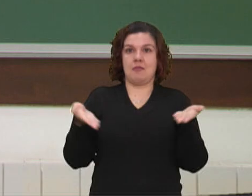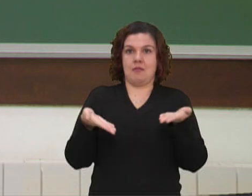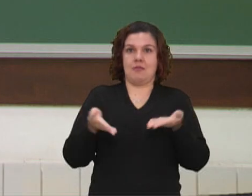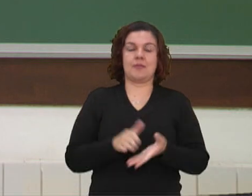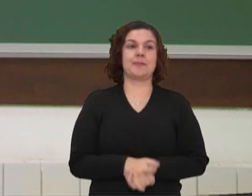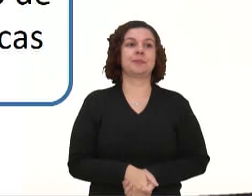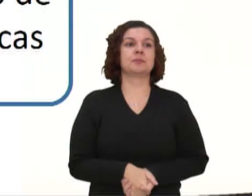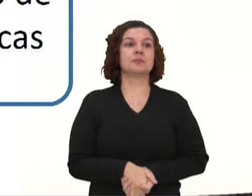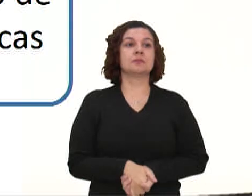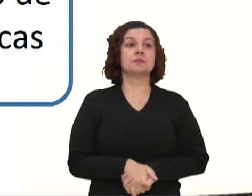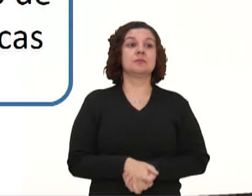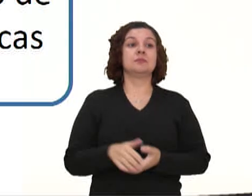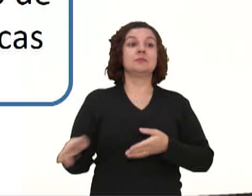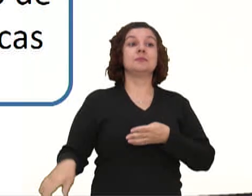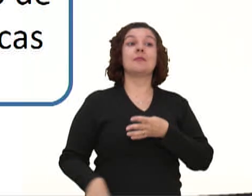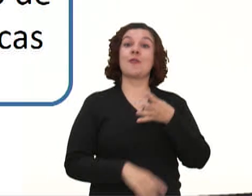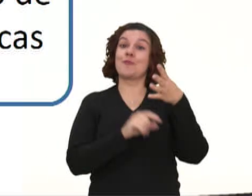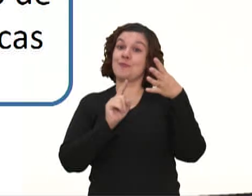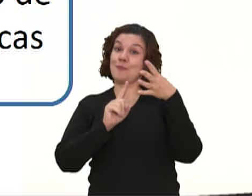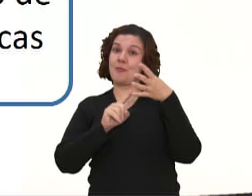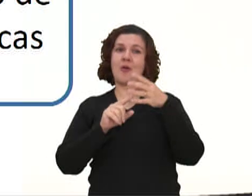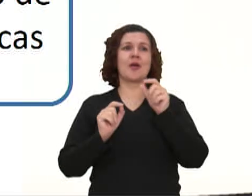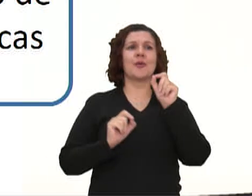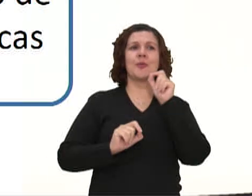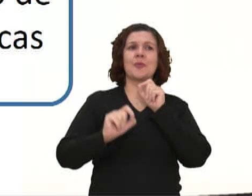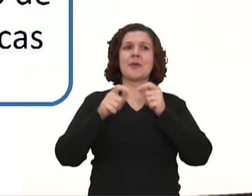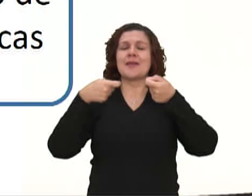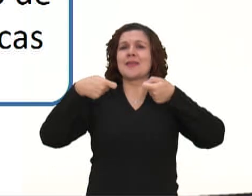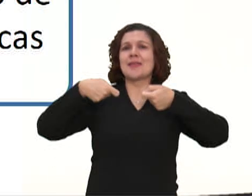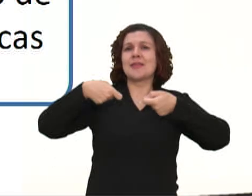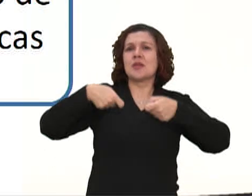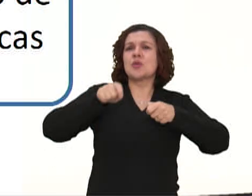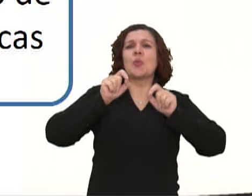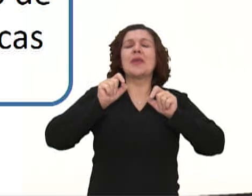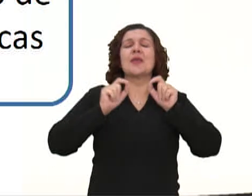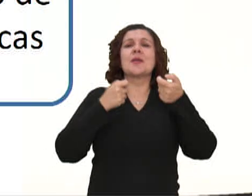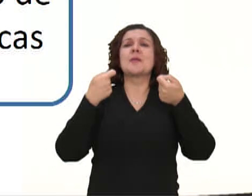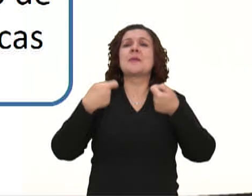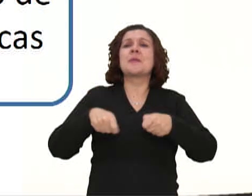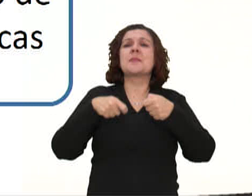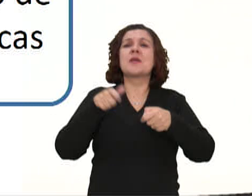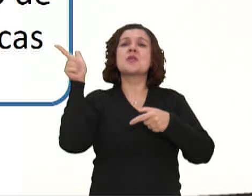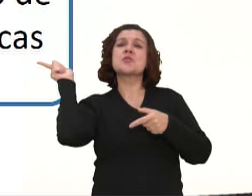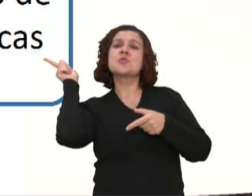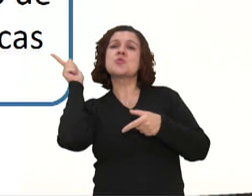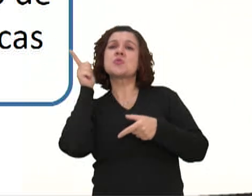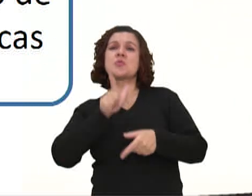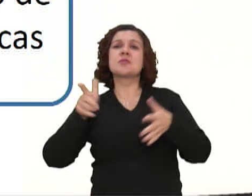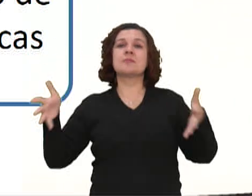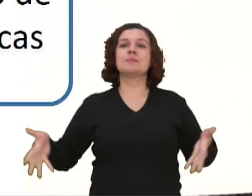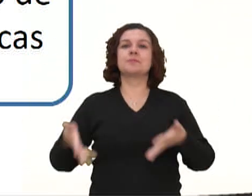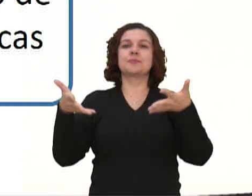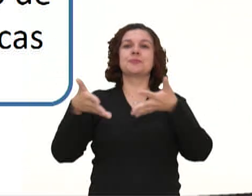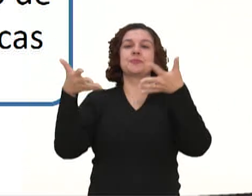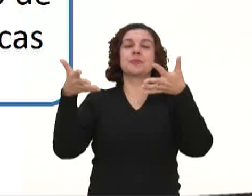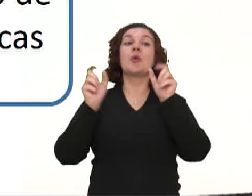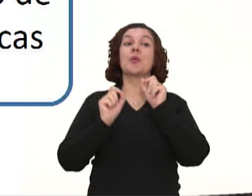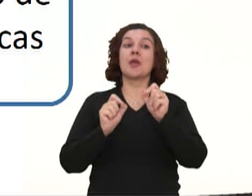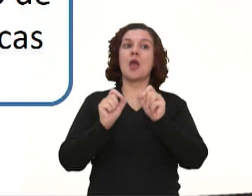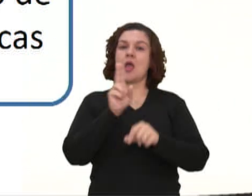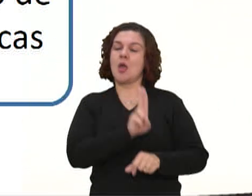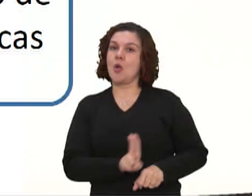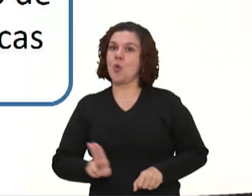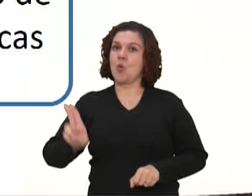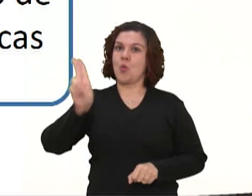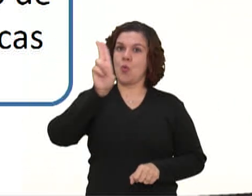aqui. E ainda ali, o que necessita, então, para eu desenvolver essa atividade? Necessita do uso